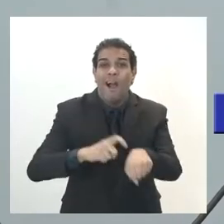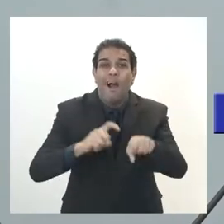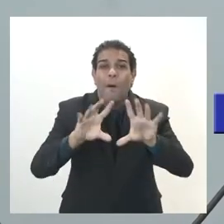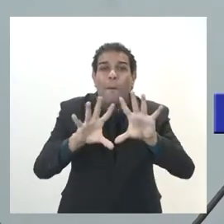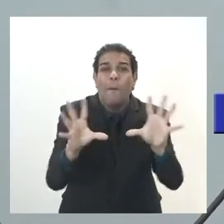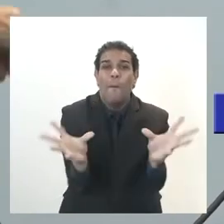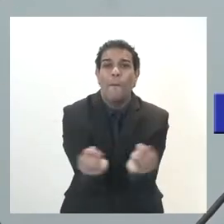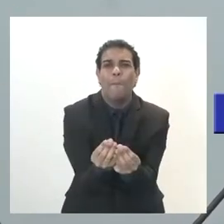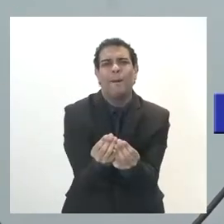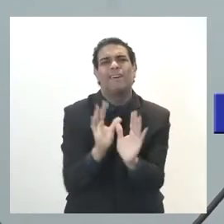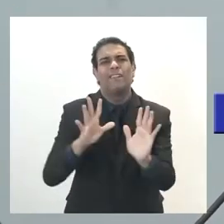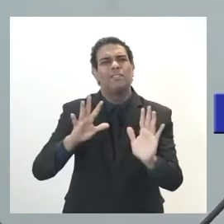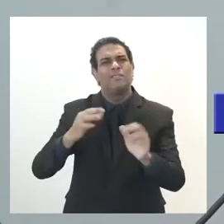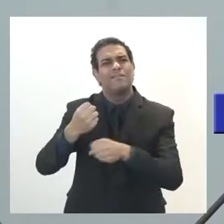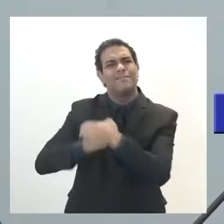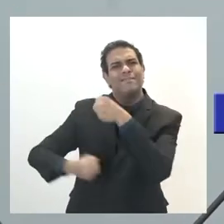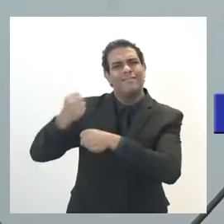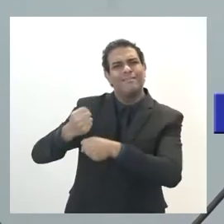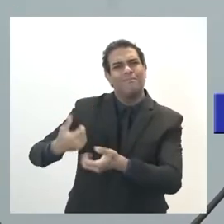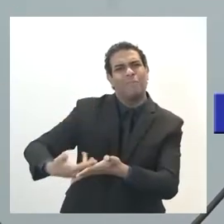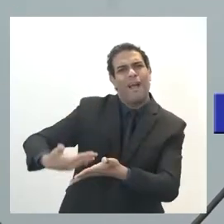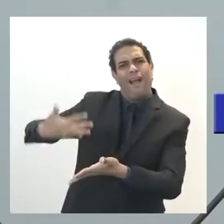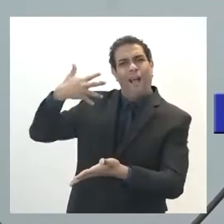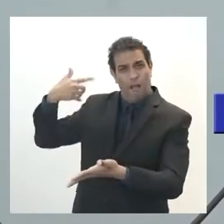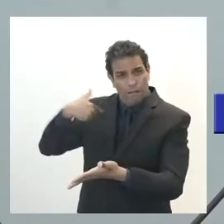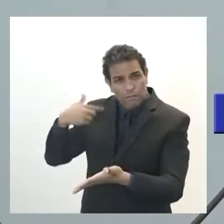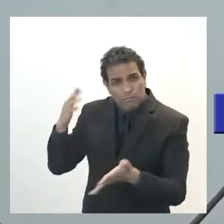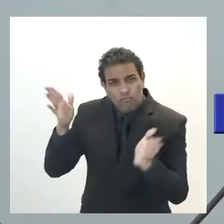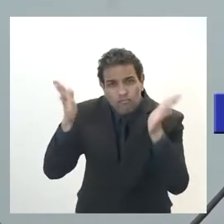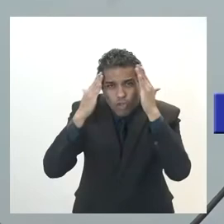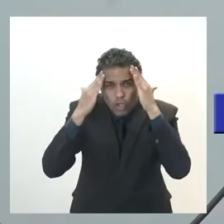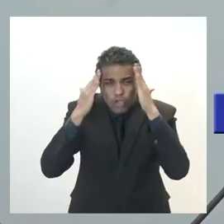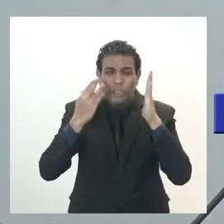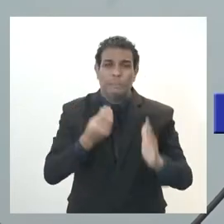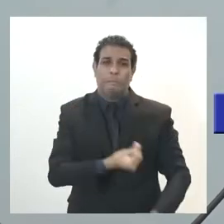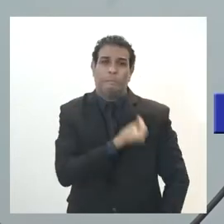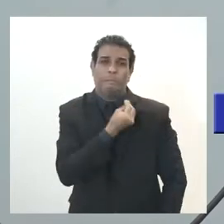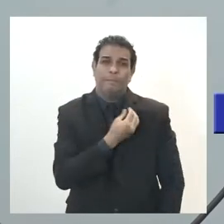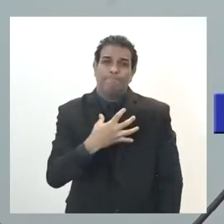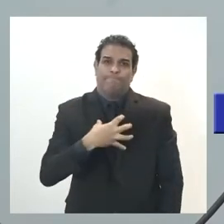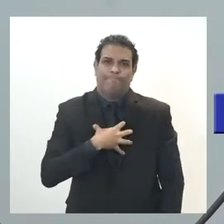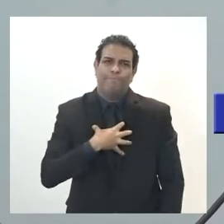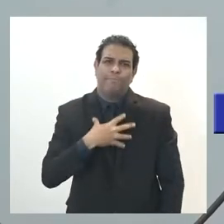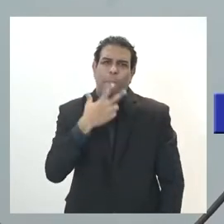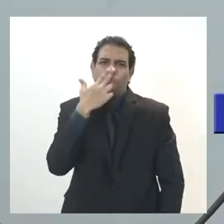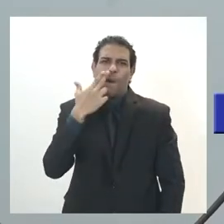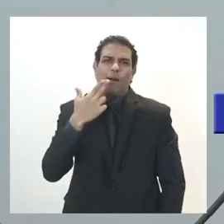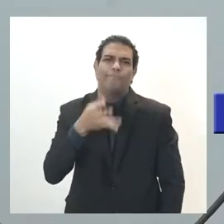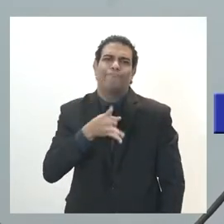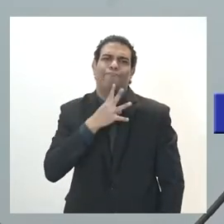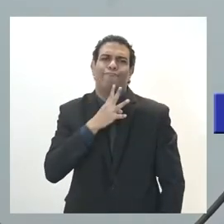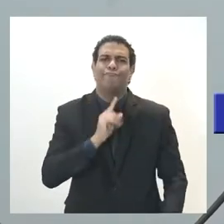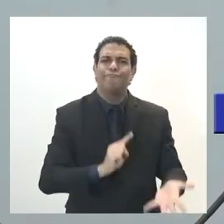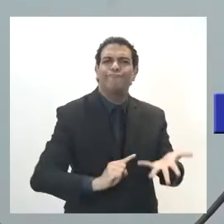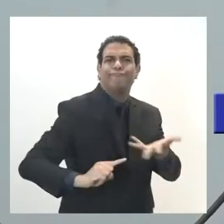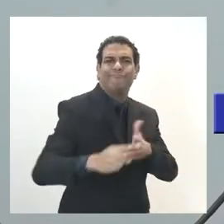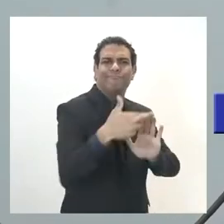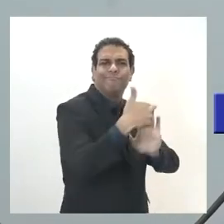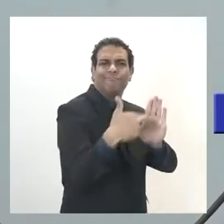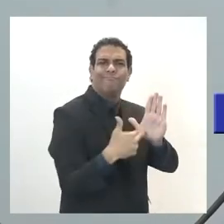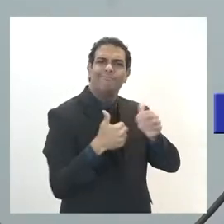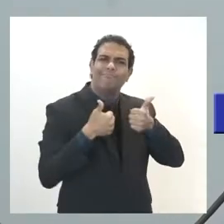que eu há muitos anos atrás e eu me sinto assim castigado por conhecer nessa expressão